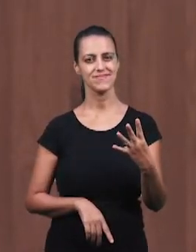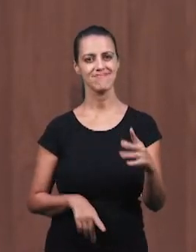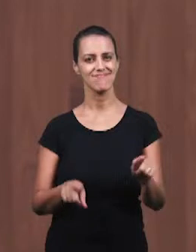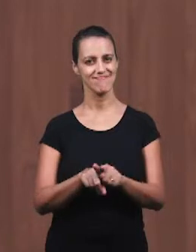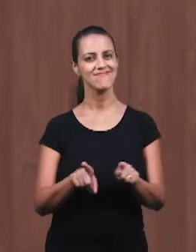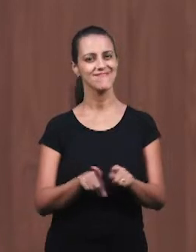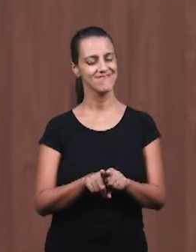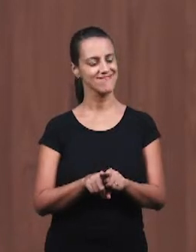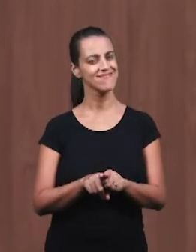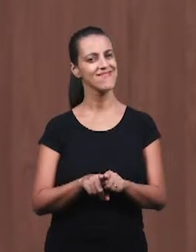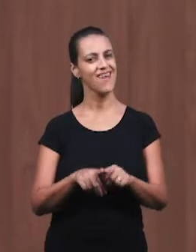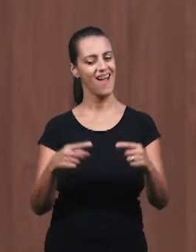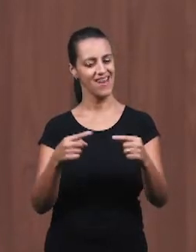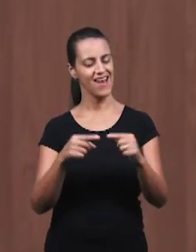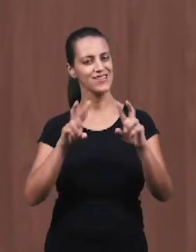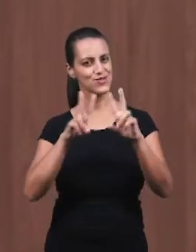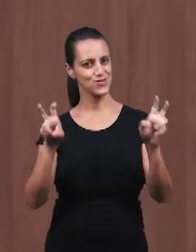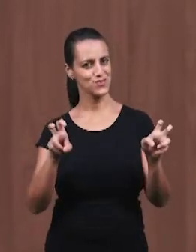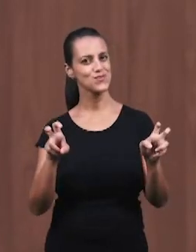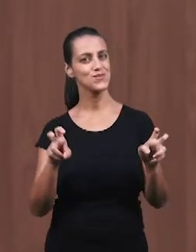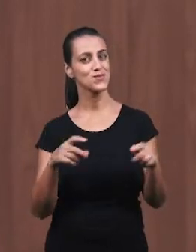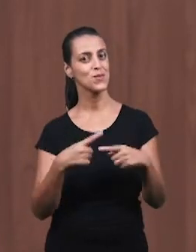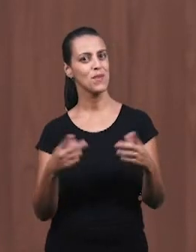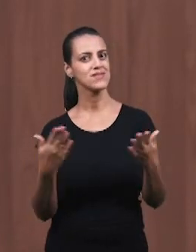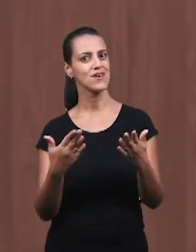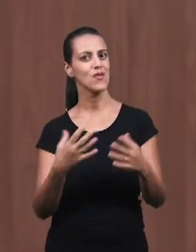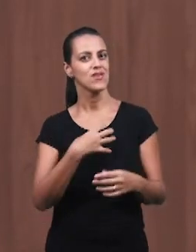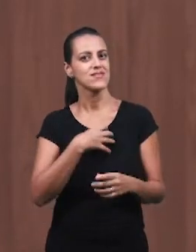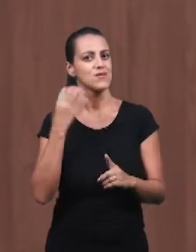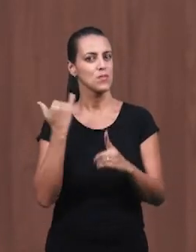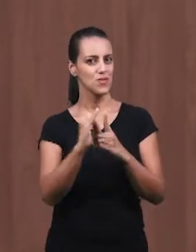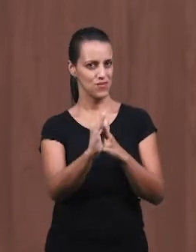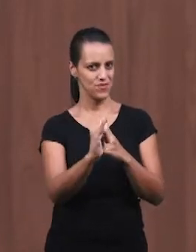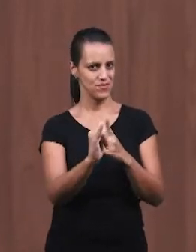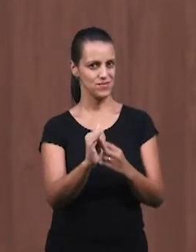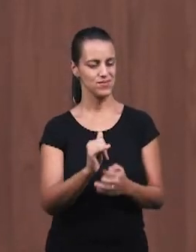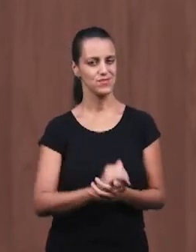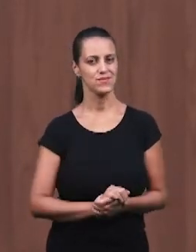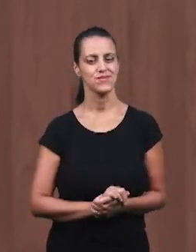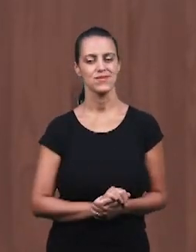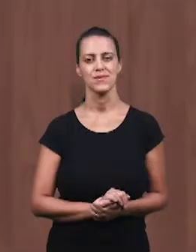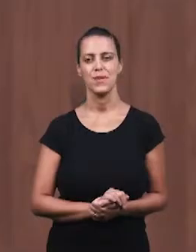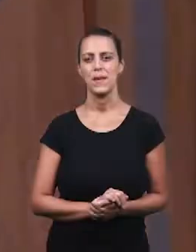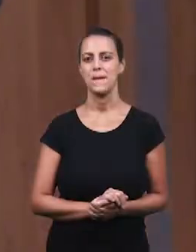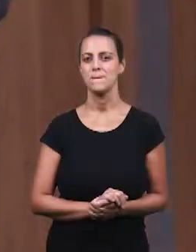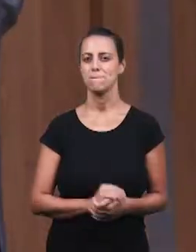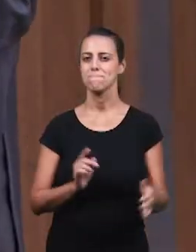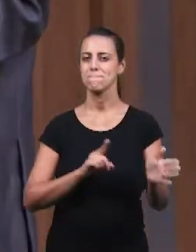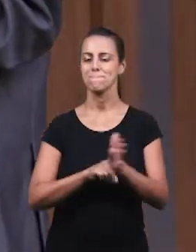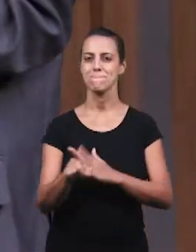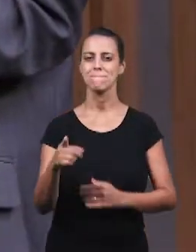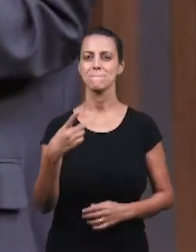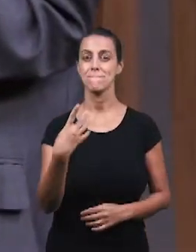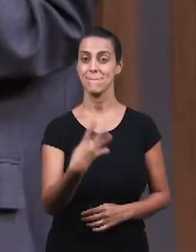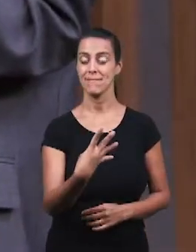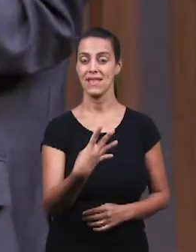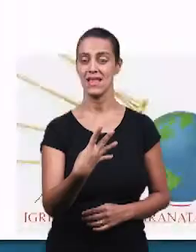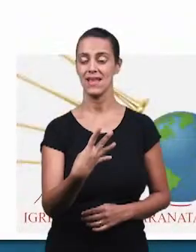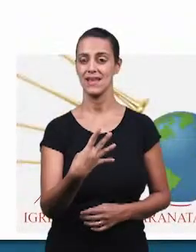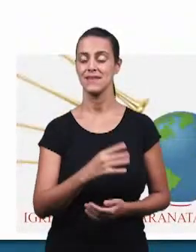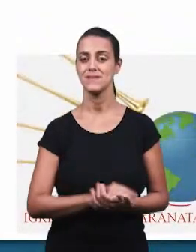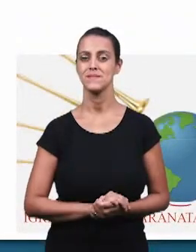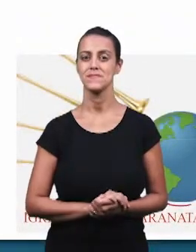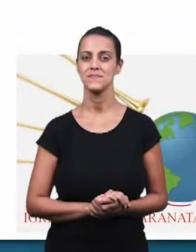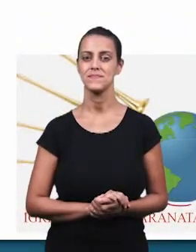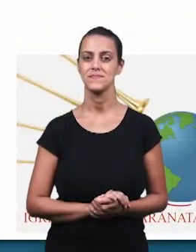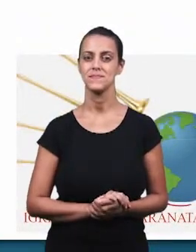também relacionada ao mesmo assunto, porém agora também no aspecto profético do assunto. Vamos então à pergunta 4. A